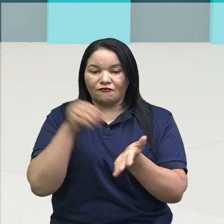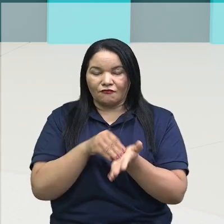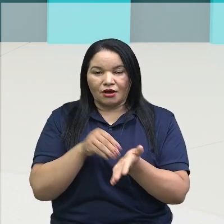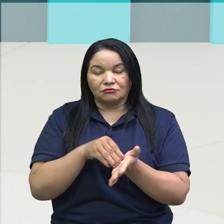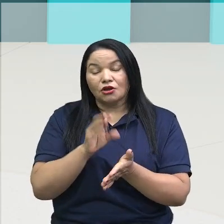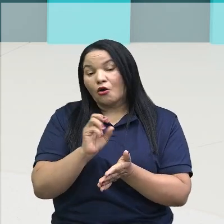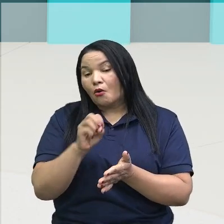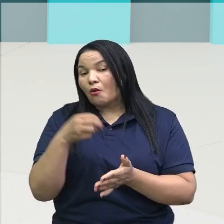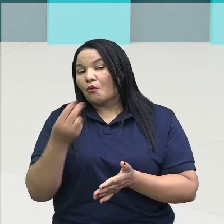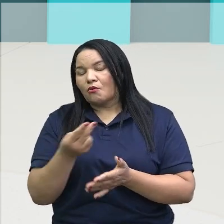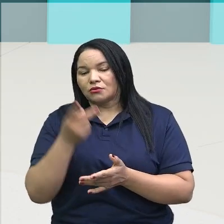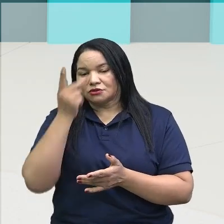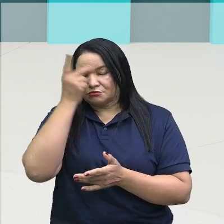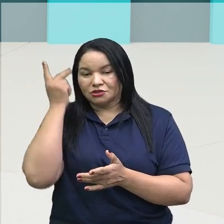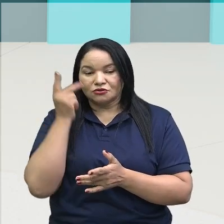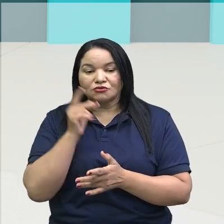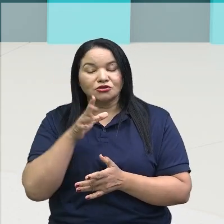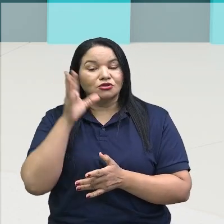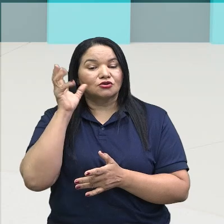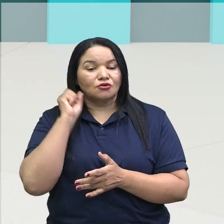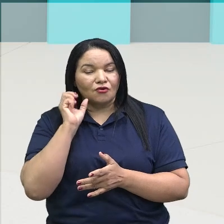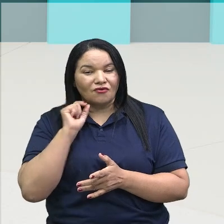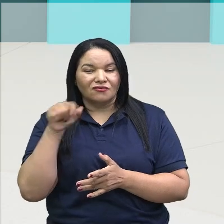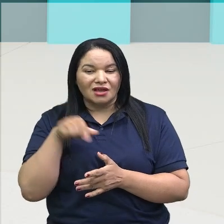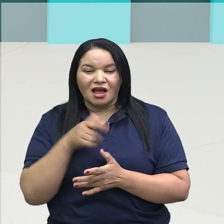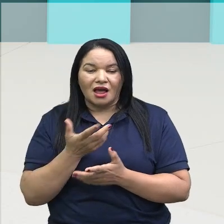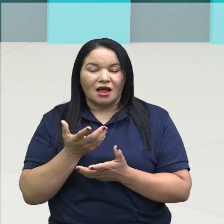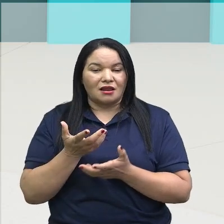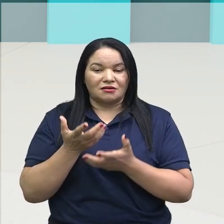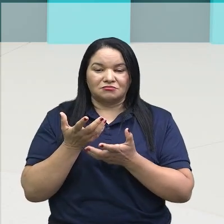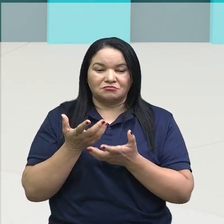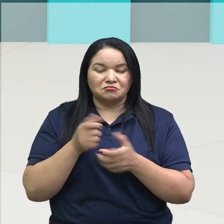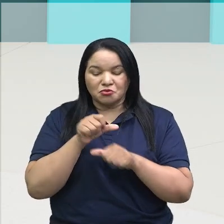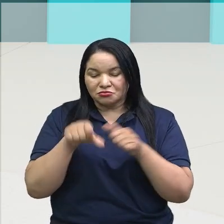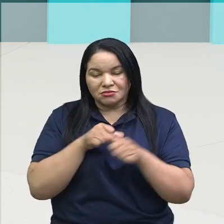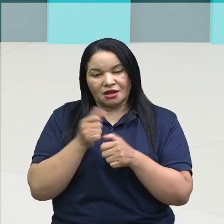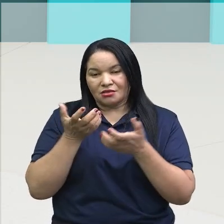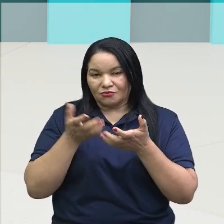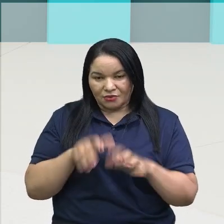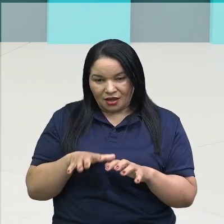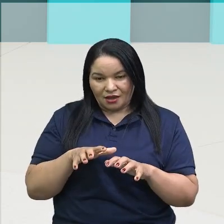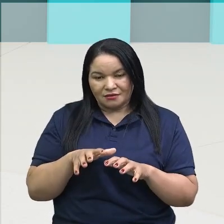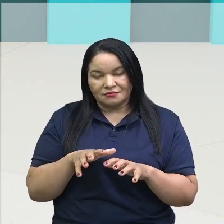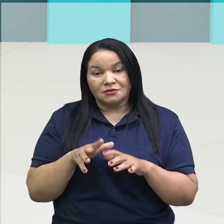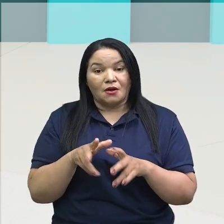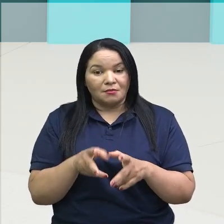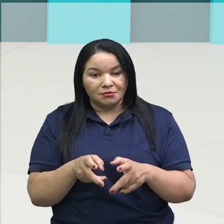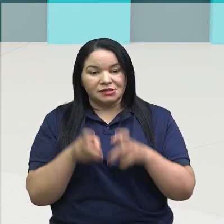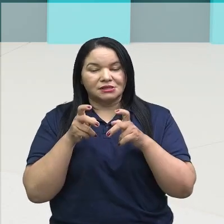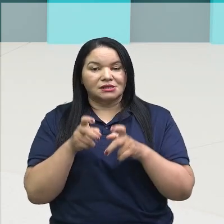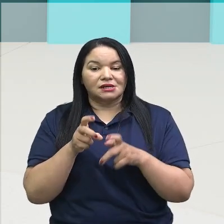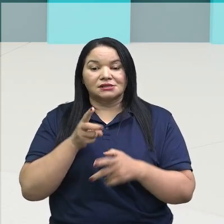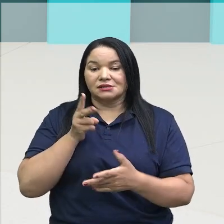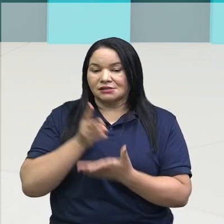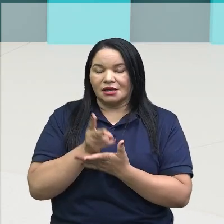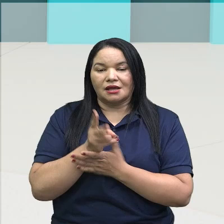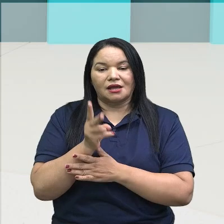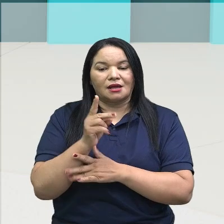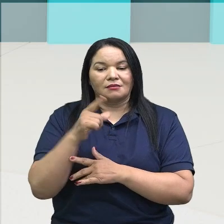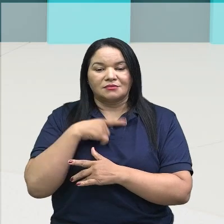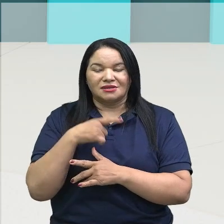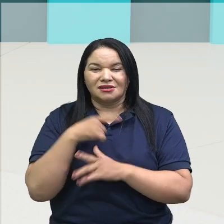são as pessoas que ouvem os pregadores que não querem fazer o que eles dizem? Então, percebo que a todo momento nós